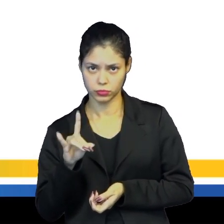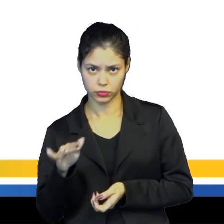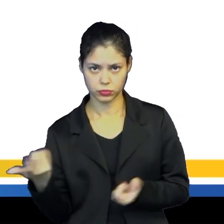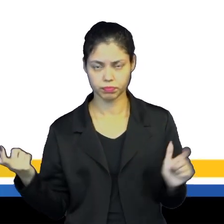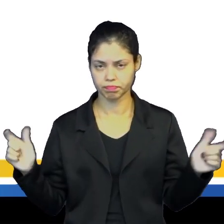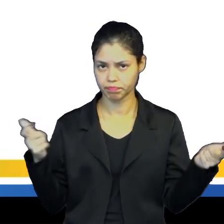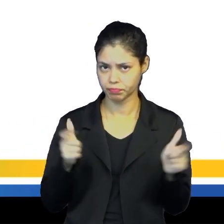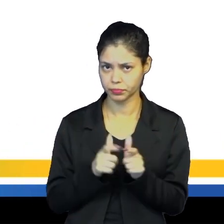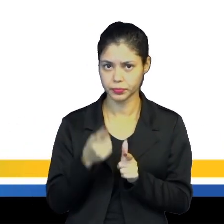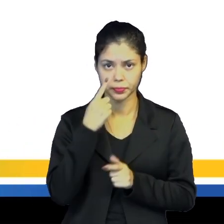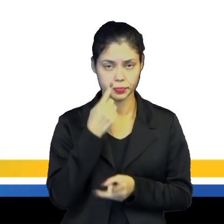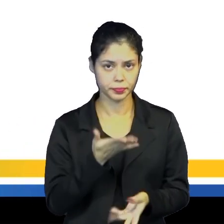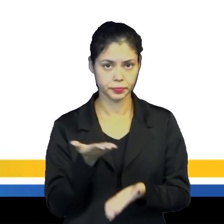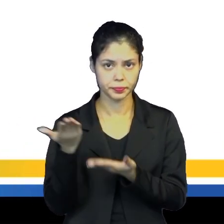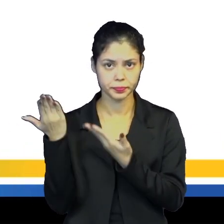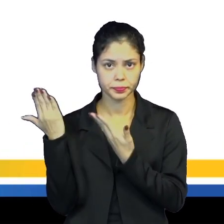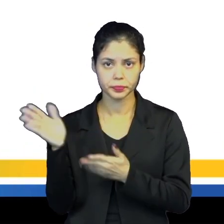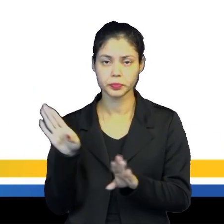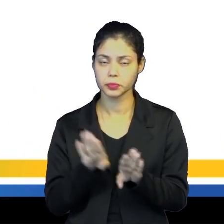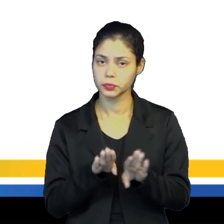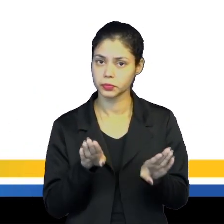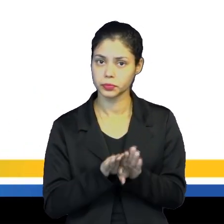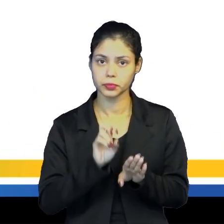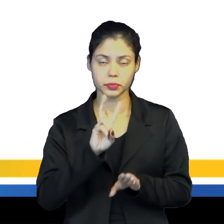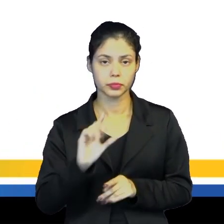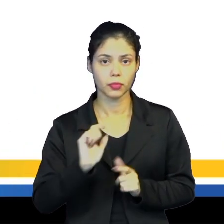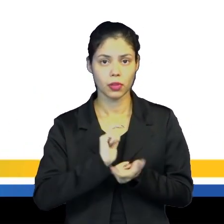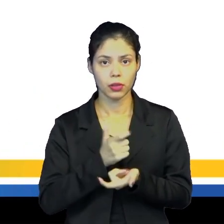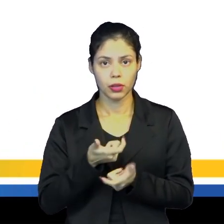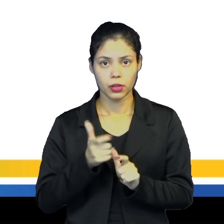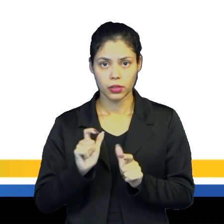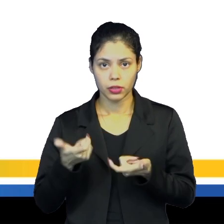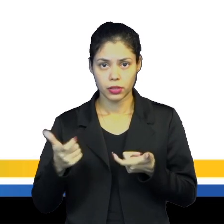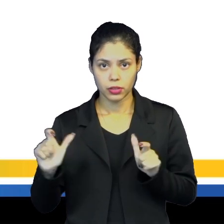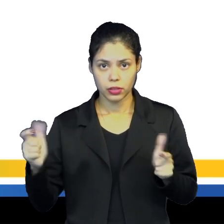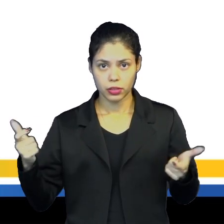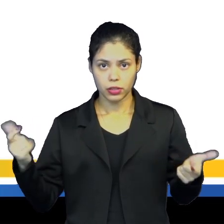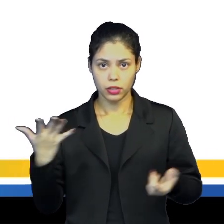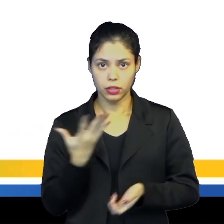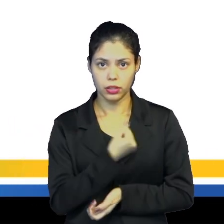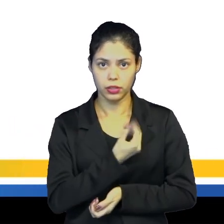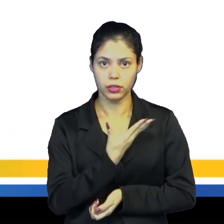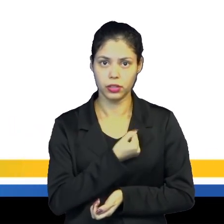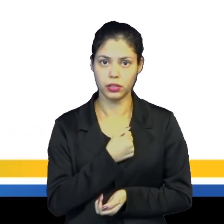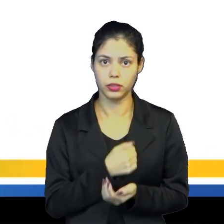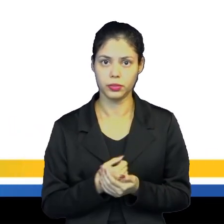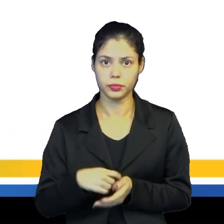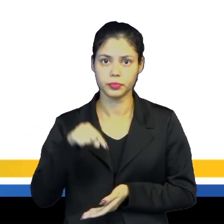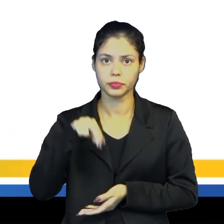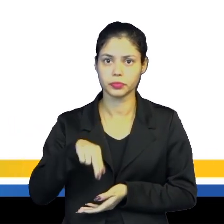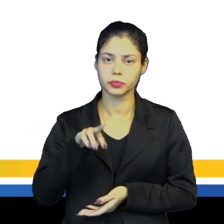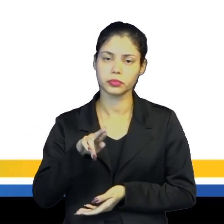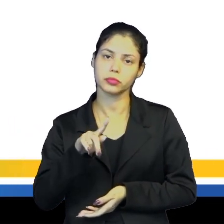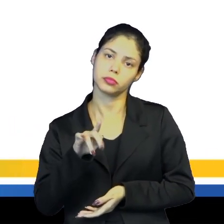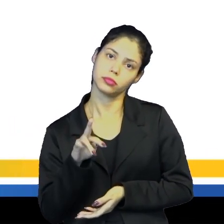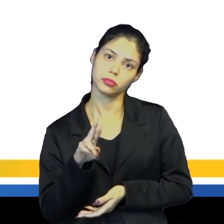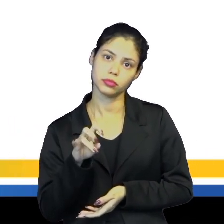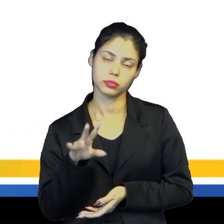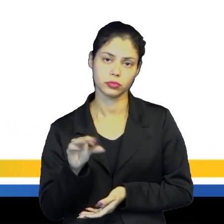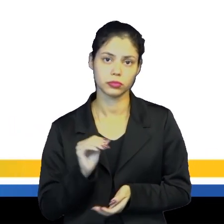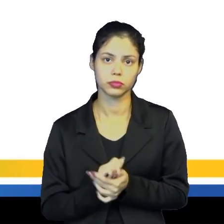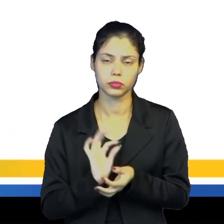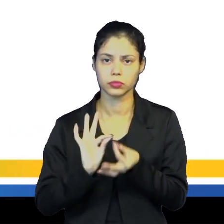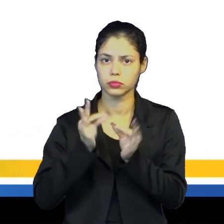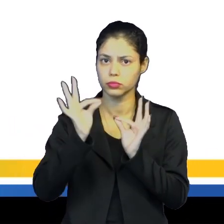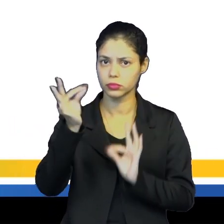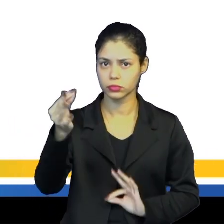vocês observam o gráfico, ele também vai crescendo com números negativos, tá? Quanto mais